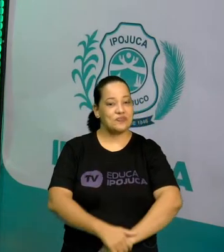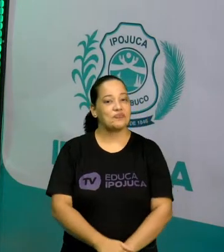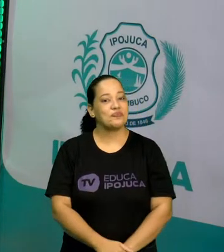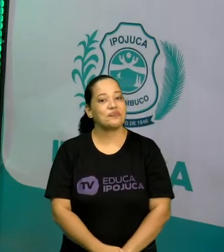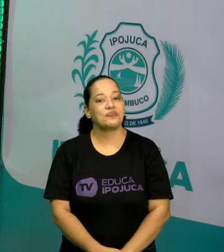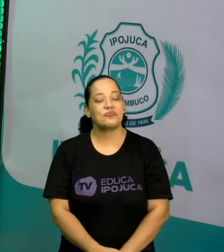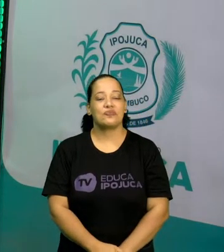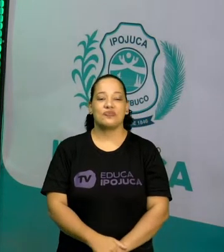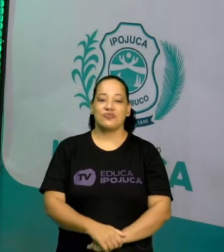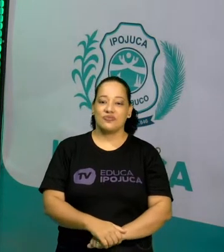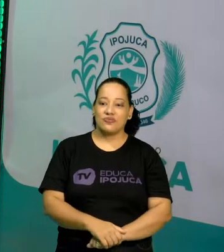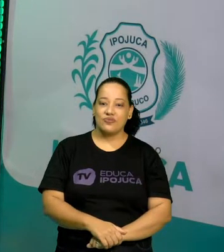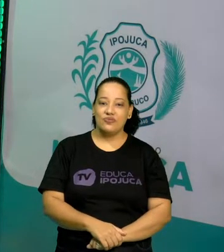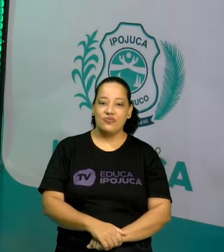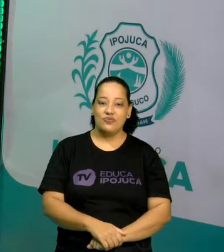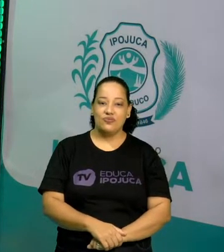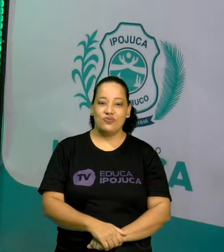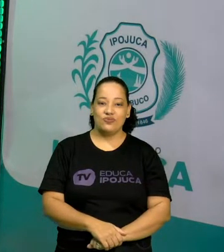lá.